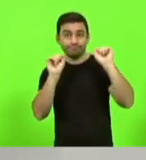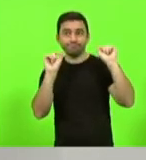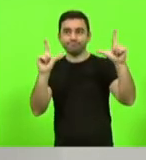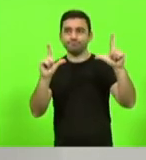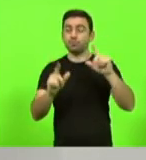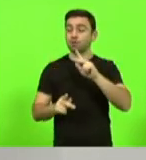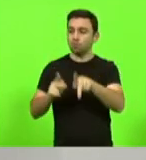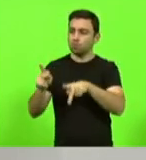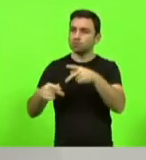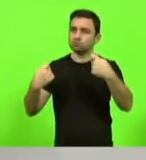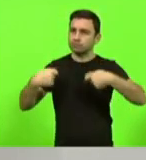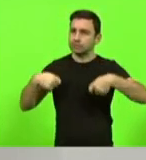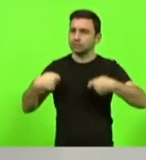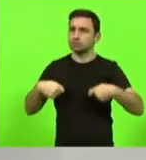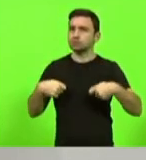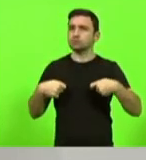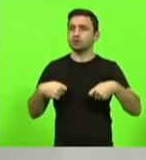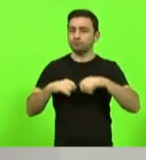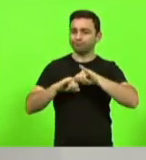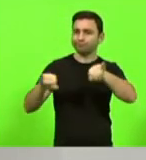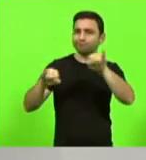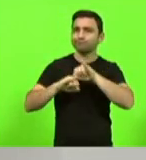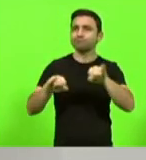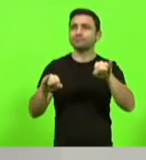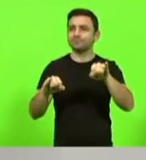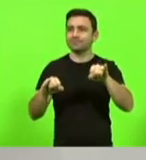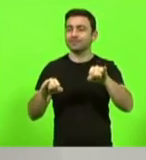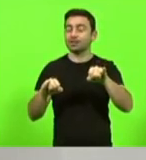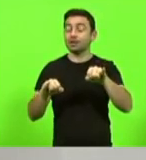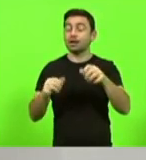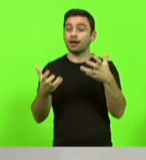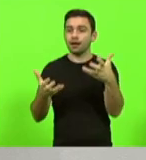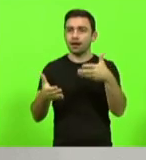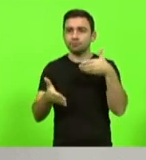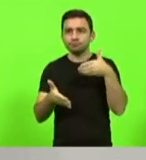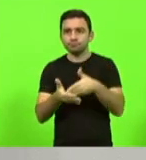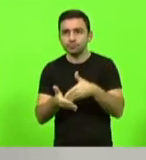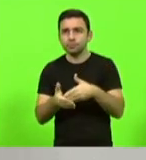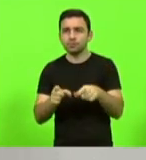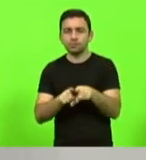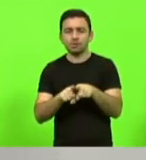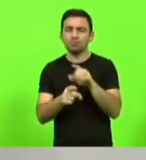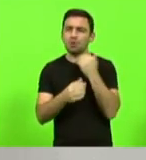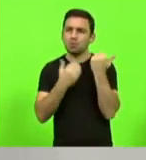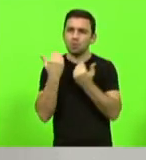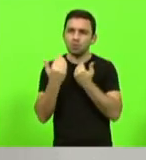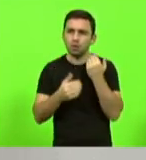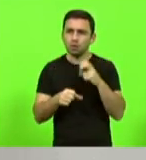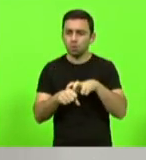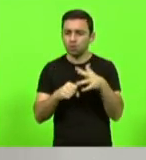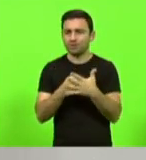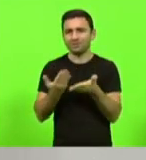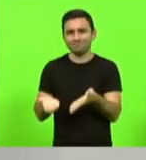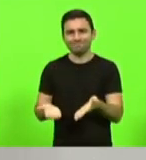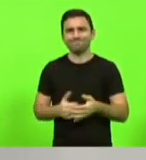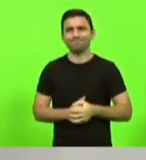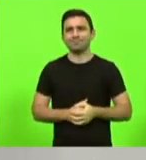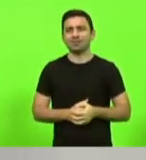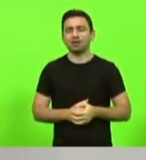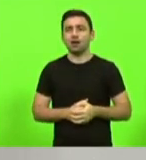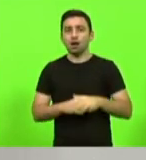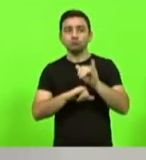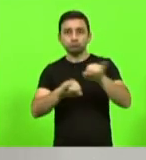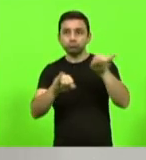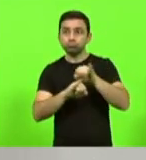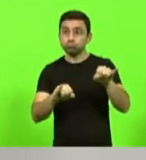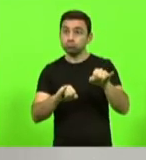população, com o objetivo de conter o avanço de casos e mortes pelo coronavírus. A campanha informou